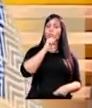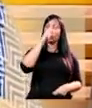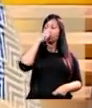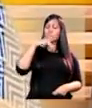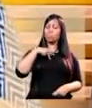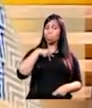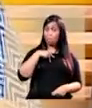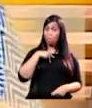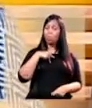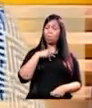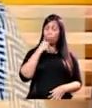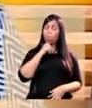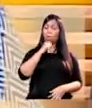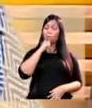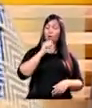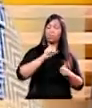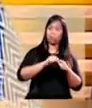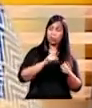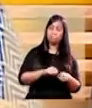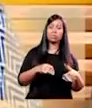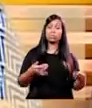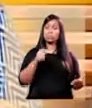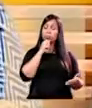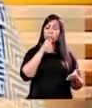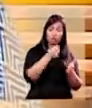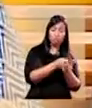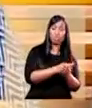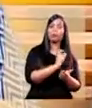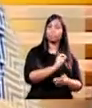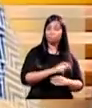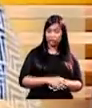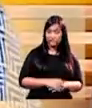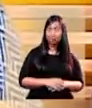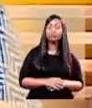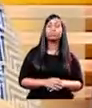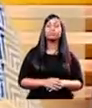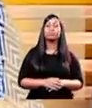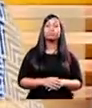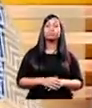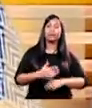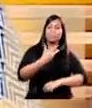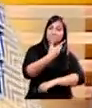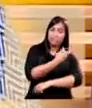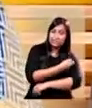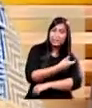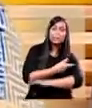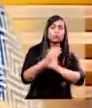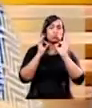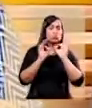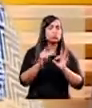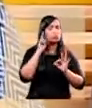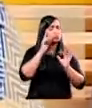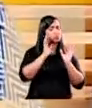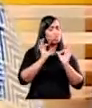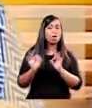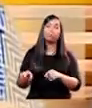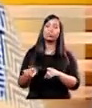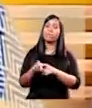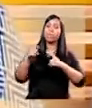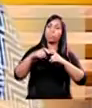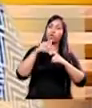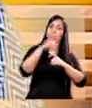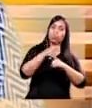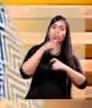uma mãe biológica faria. Então, o que nós cobramos dela, né, vamos ser práticos. Vacinação em dia,